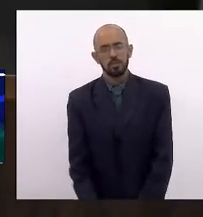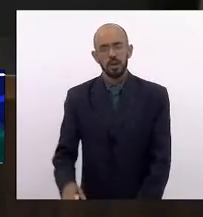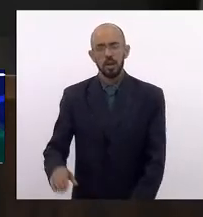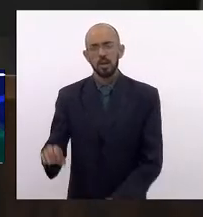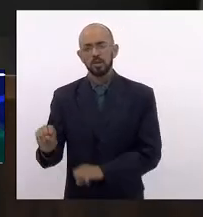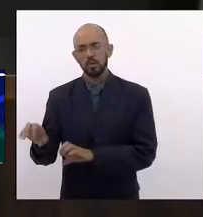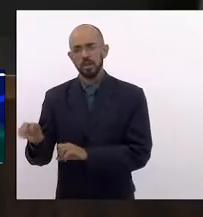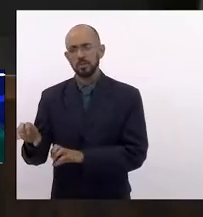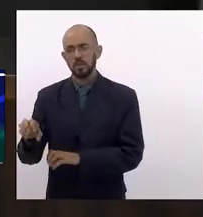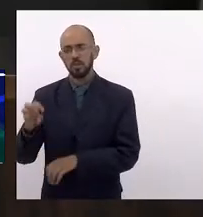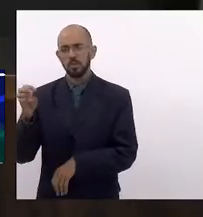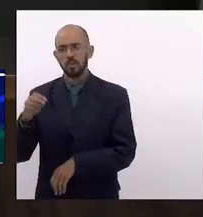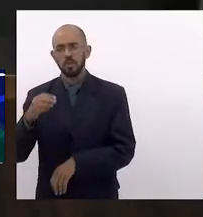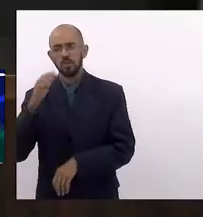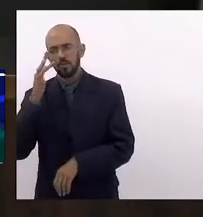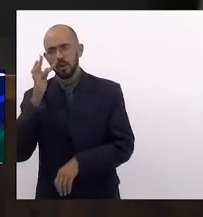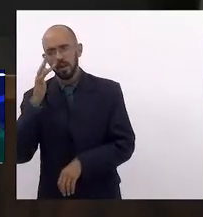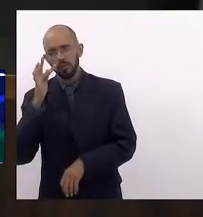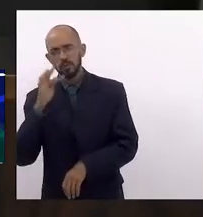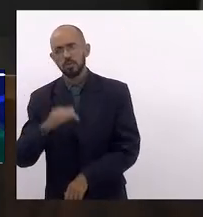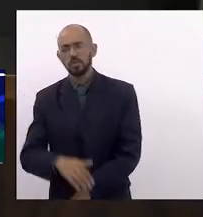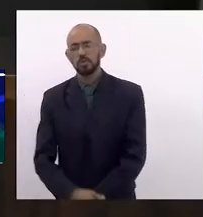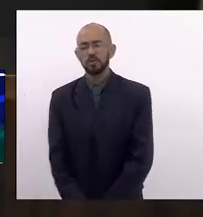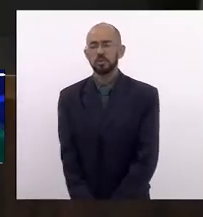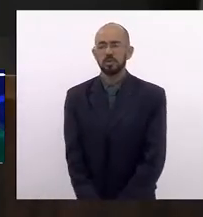serafini é